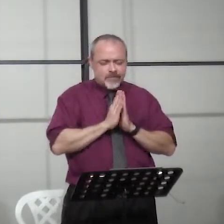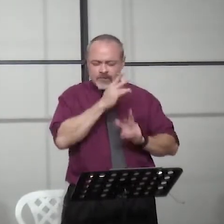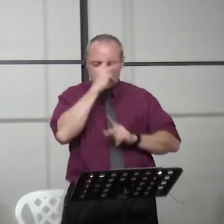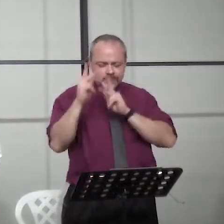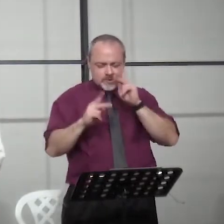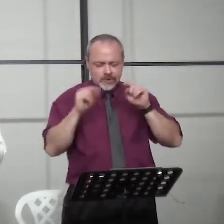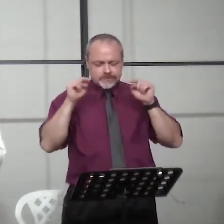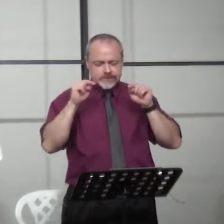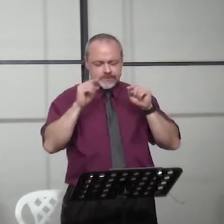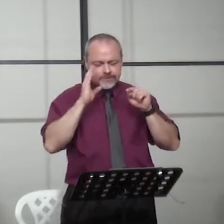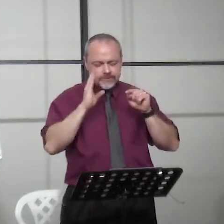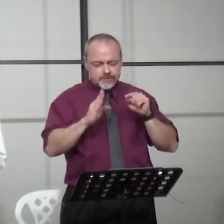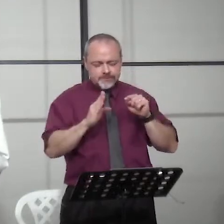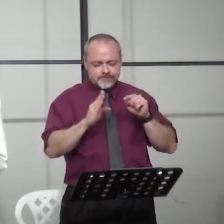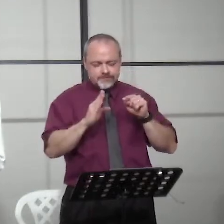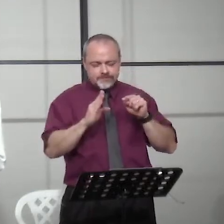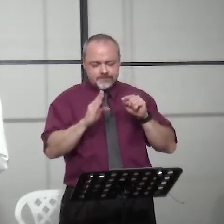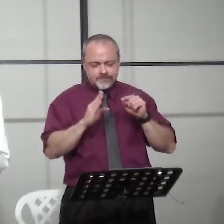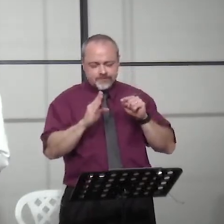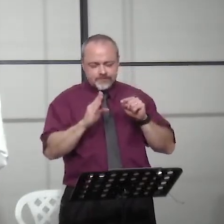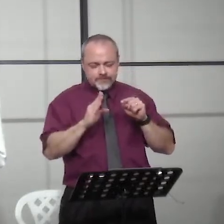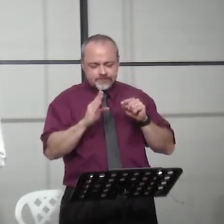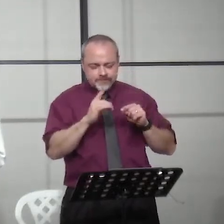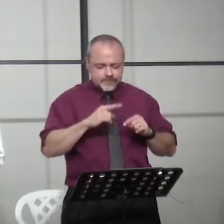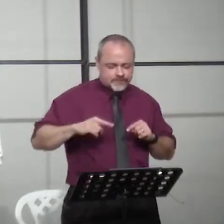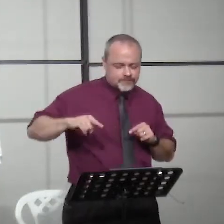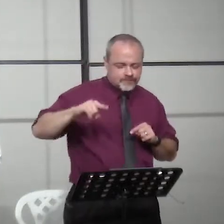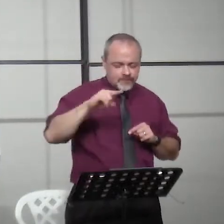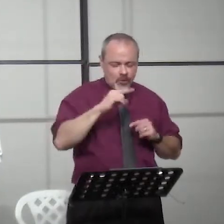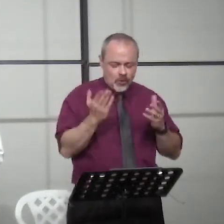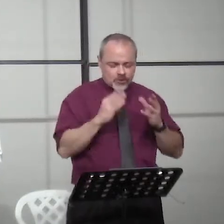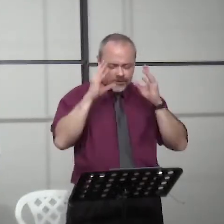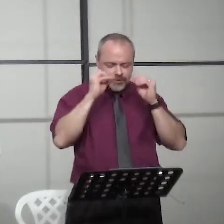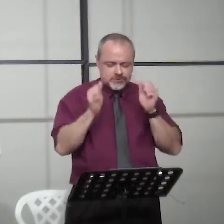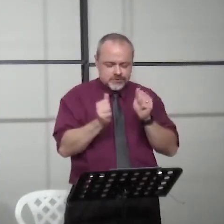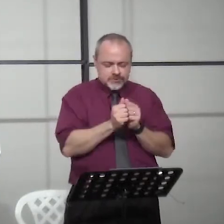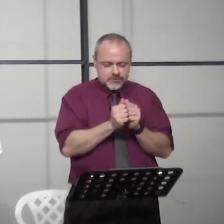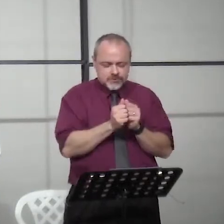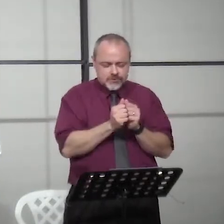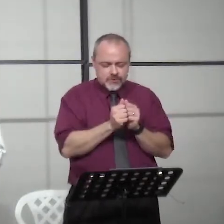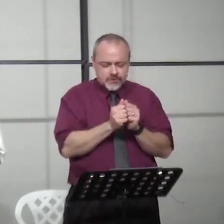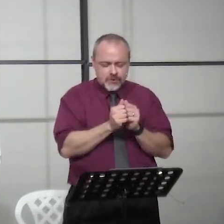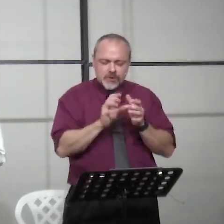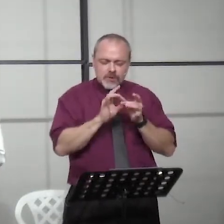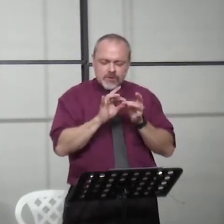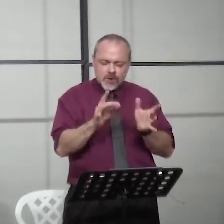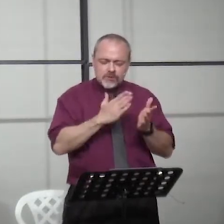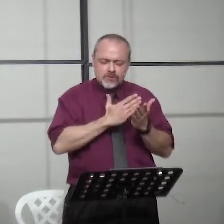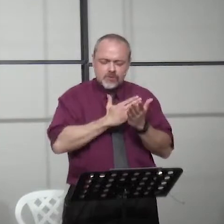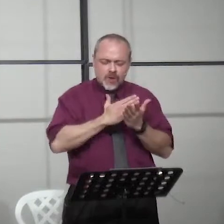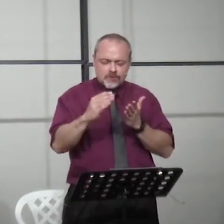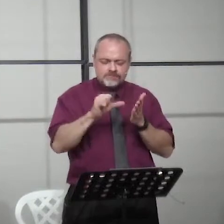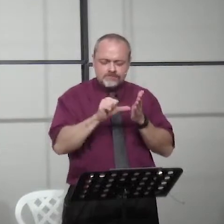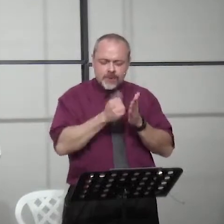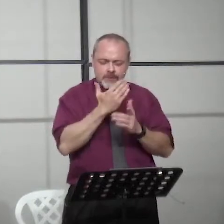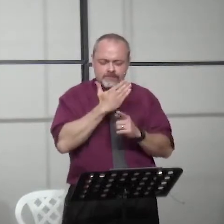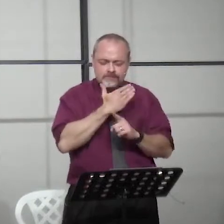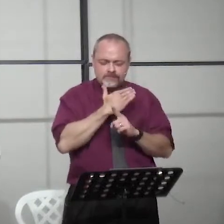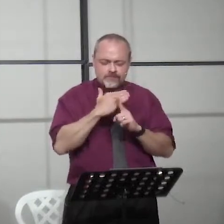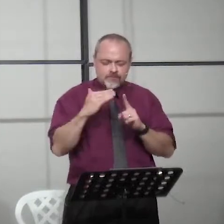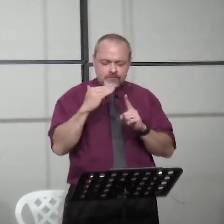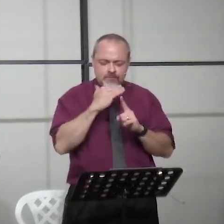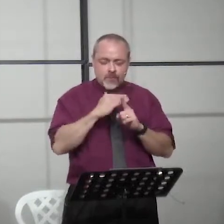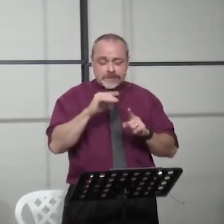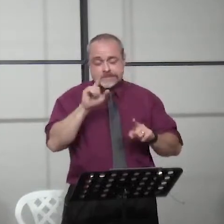aqui e cada pessoa que está assistindo ainda conosco hoje à noite. Deixa eu começar com a primeira pergunta. Há